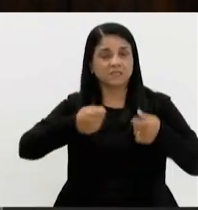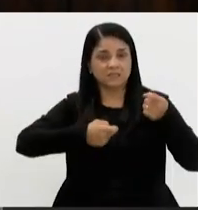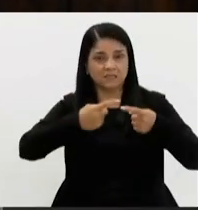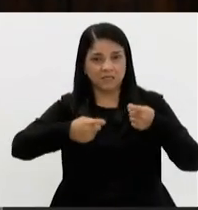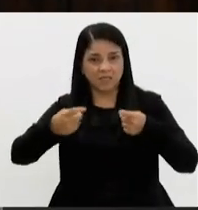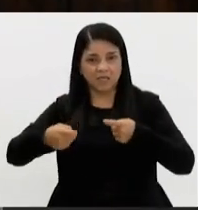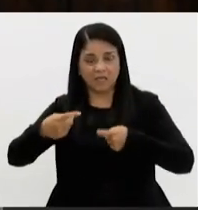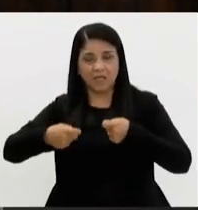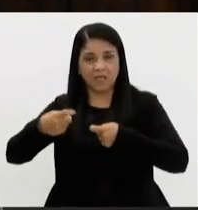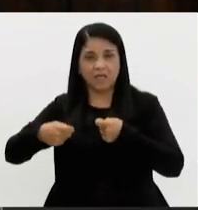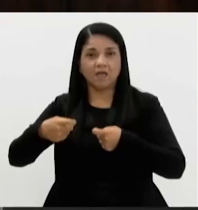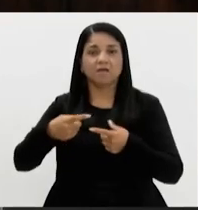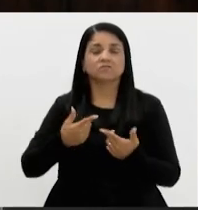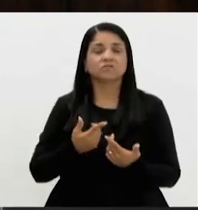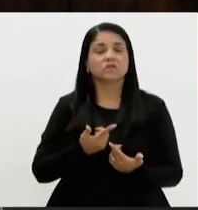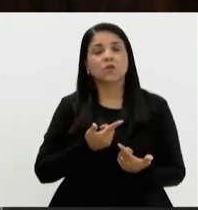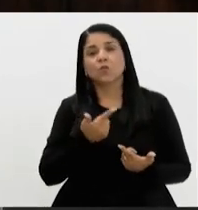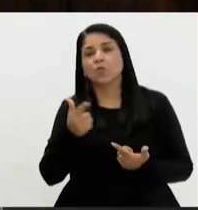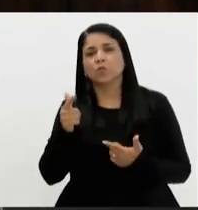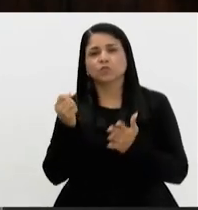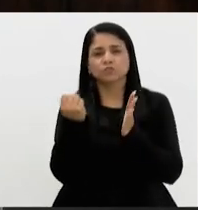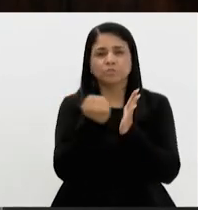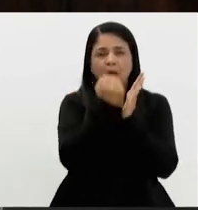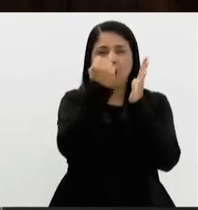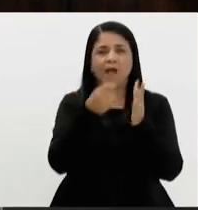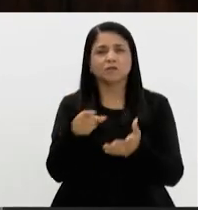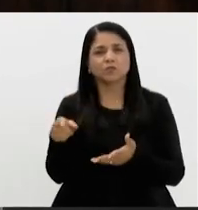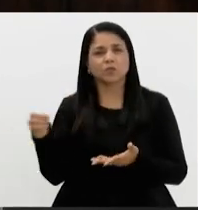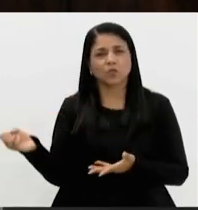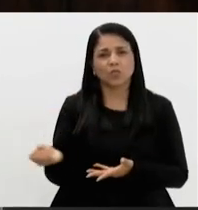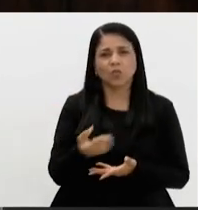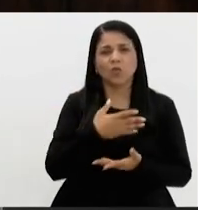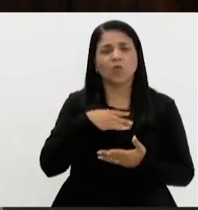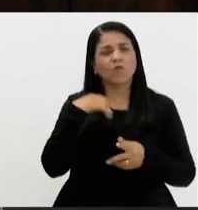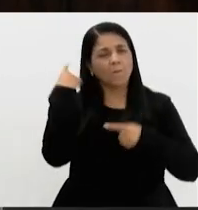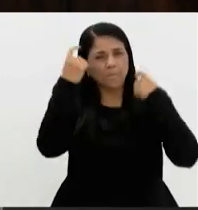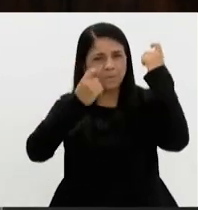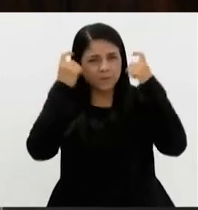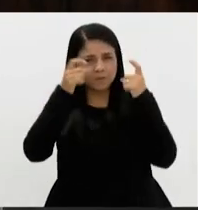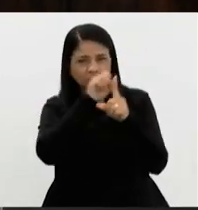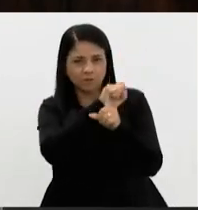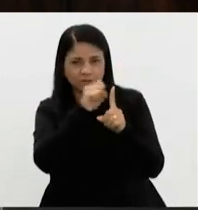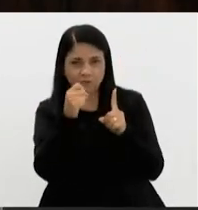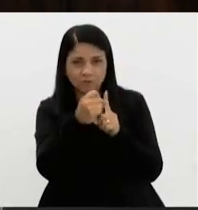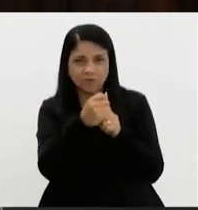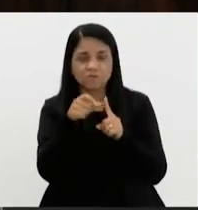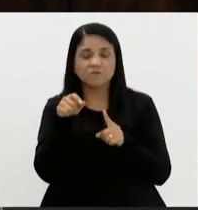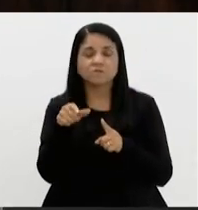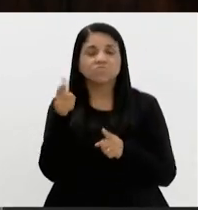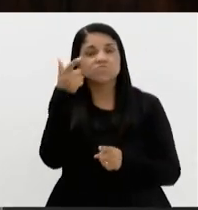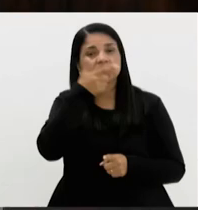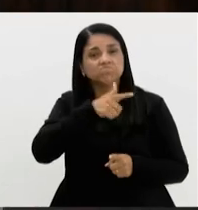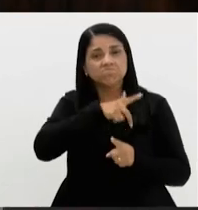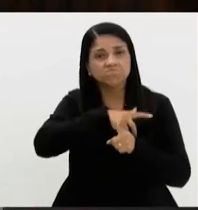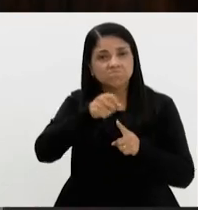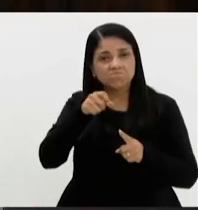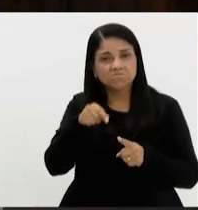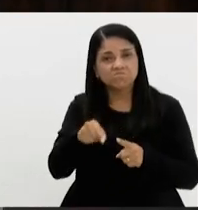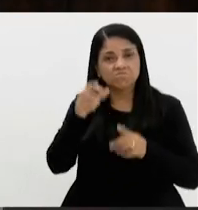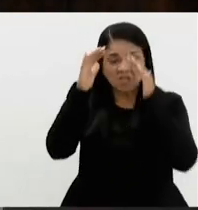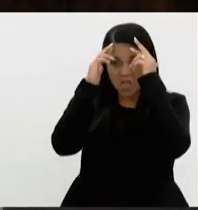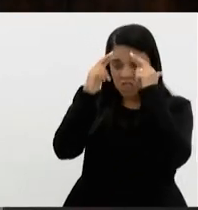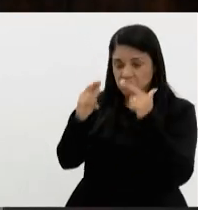né novo pacto o presidente com uma preocupação social ele Grou uma respeitabilidade